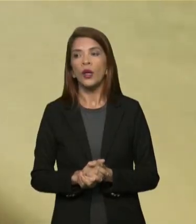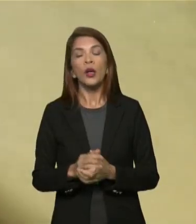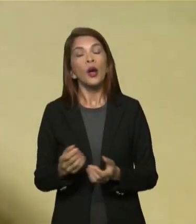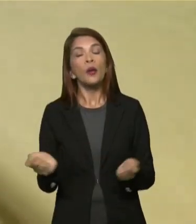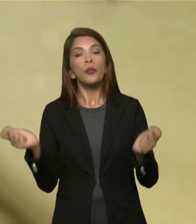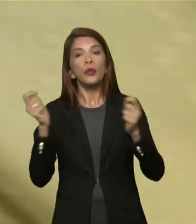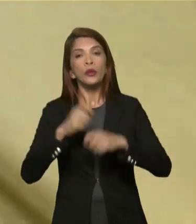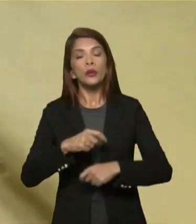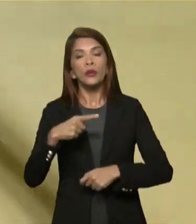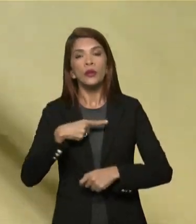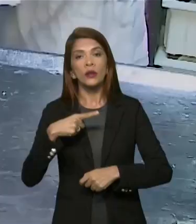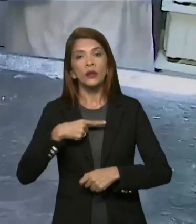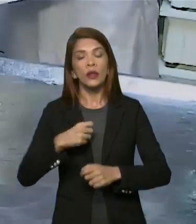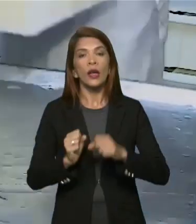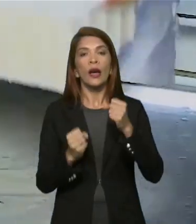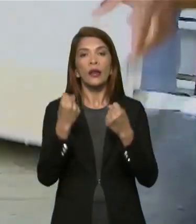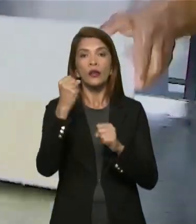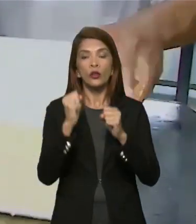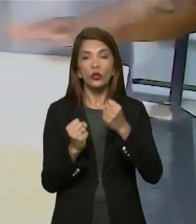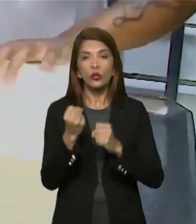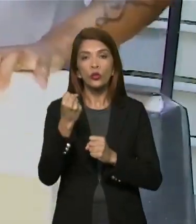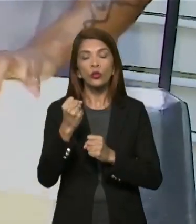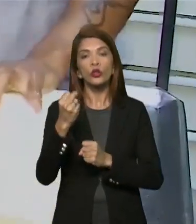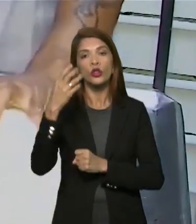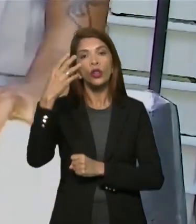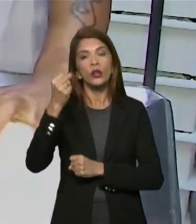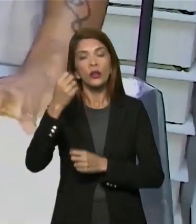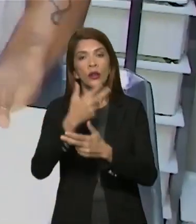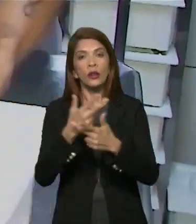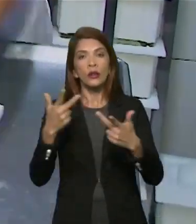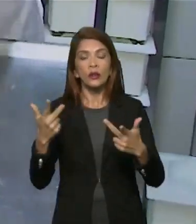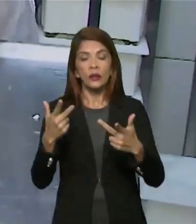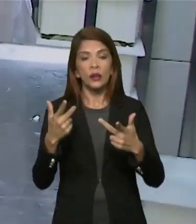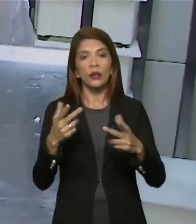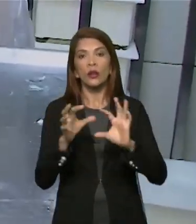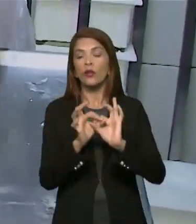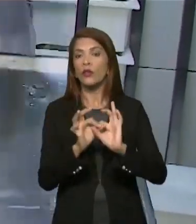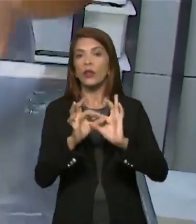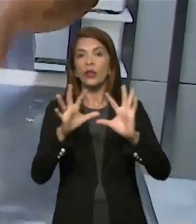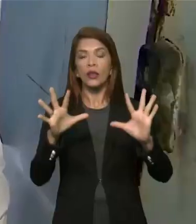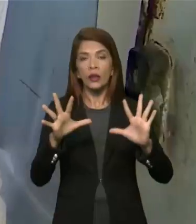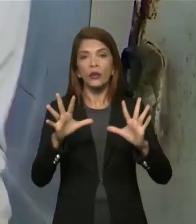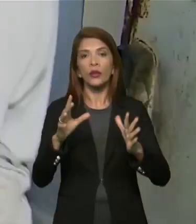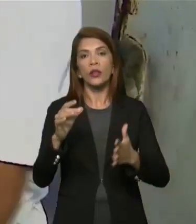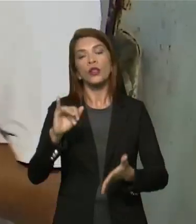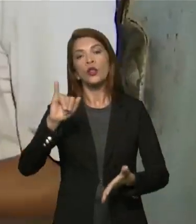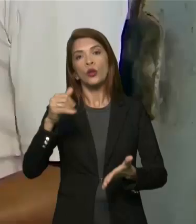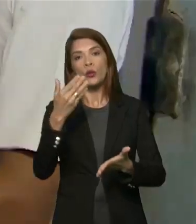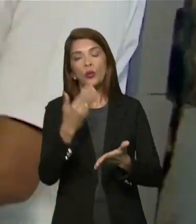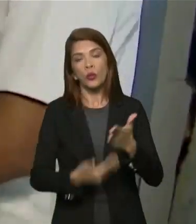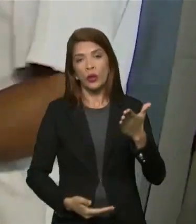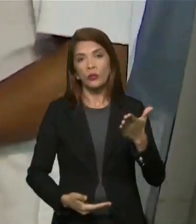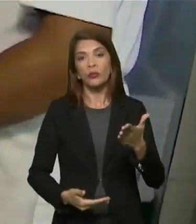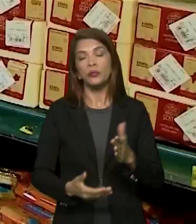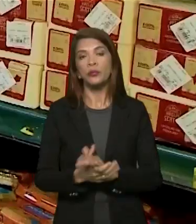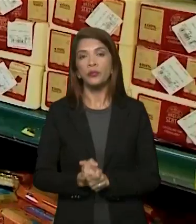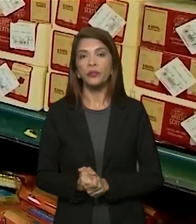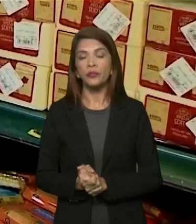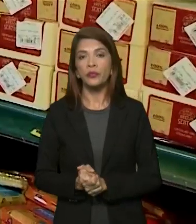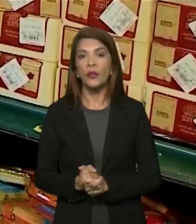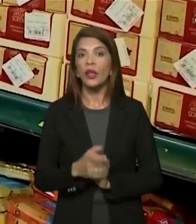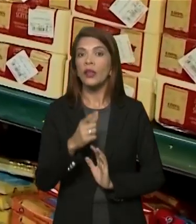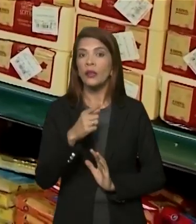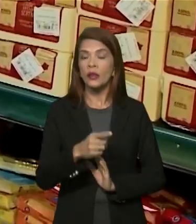que a indústria de laticínios do Maranhão fique isenta do imposto até dezembro de 2024. Esse benefício, que terá